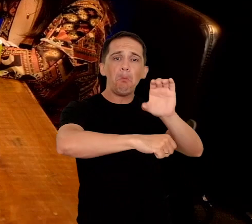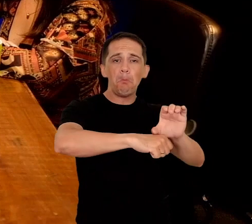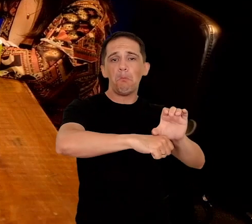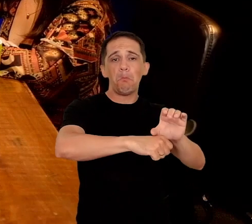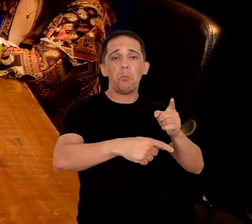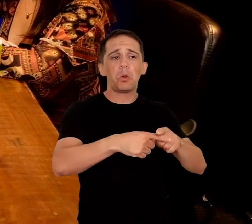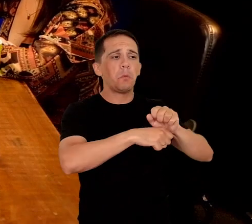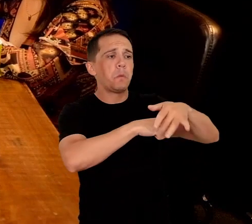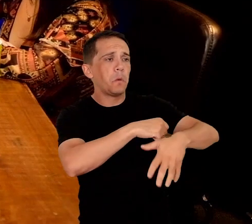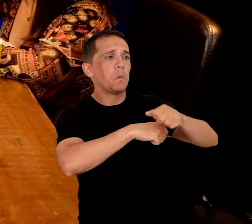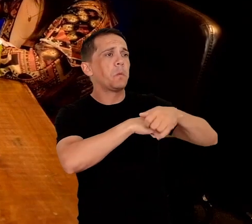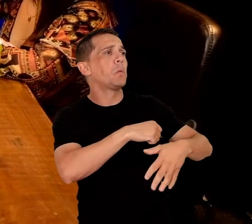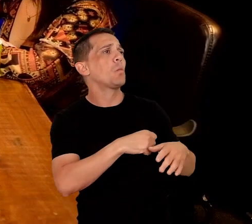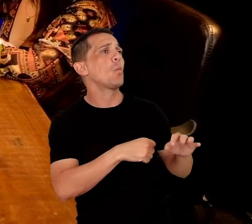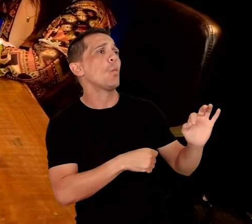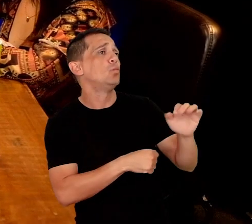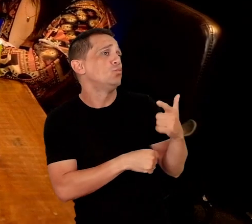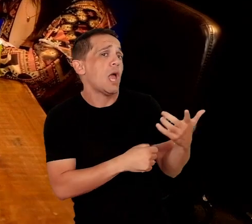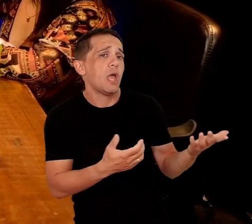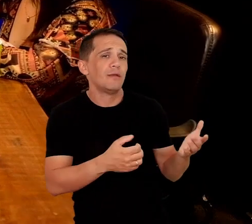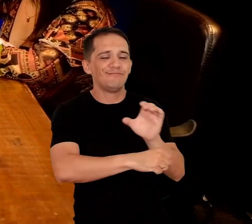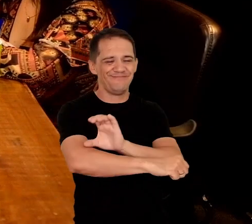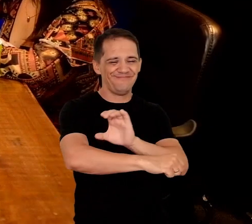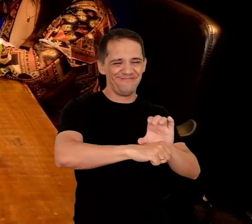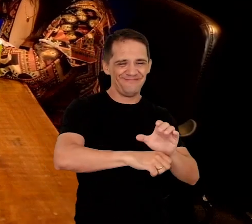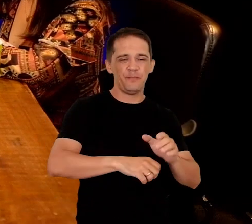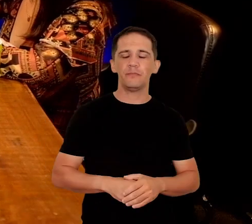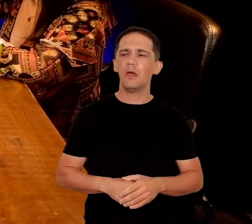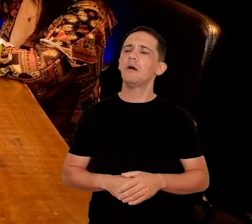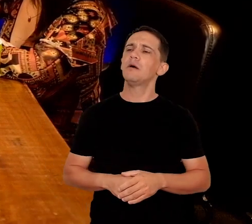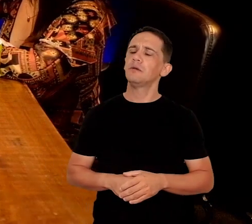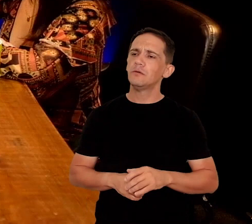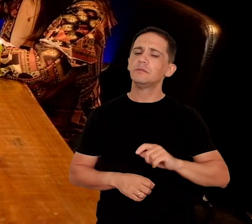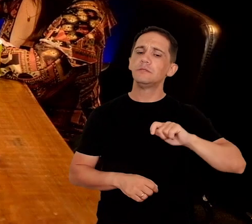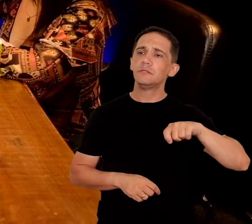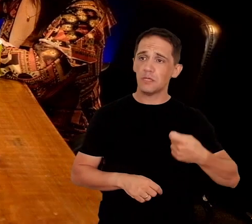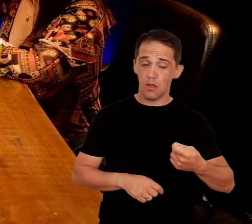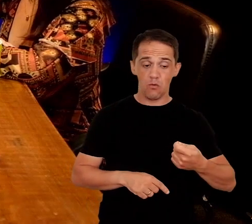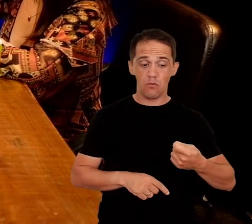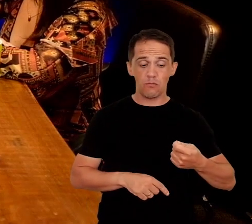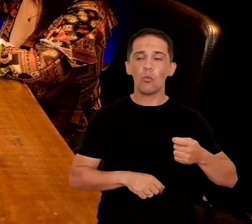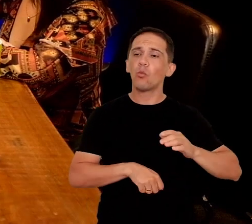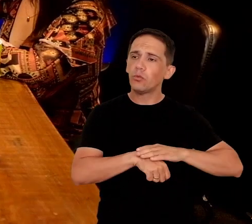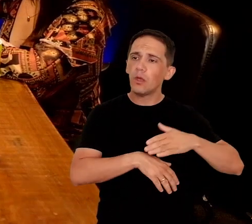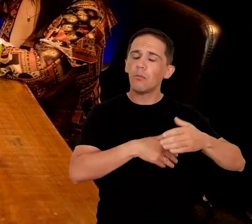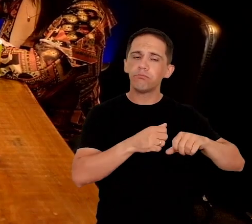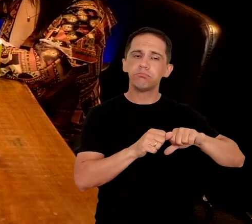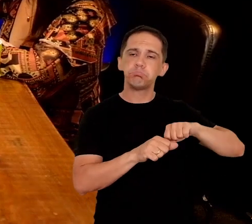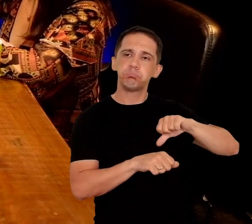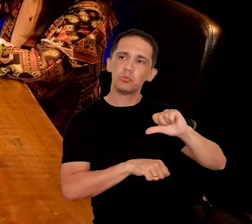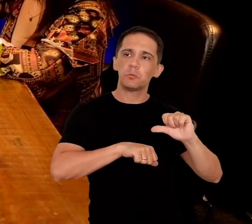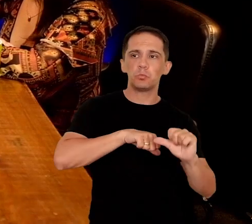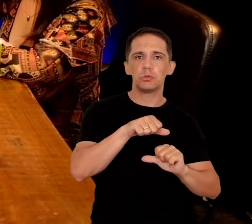né? Assim. Então o sinal ele vai mudando com o tempo também. Alguns sim. É uma língua em movimento, assim, um idioma em